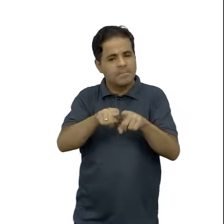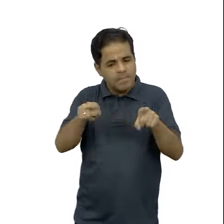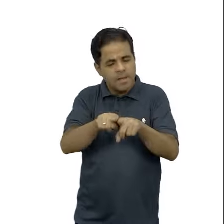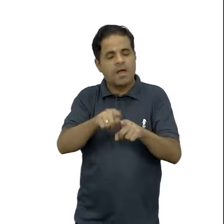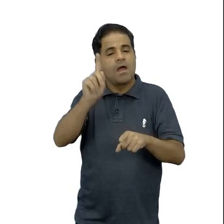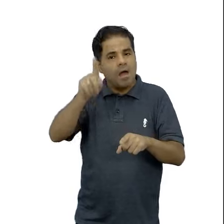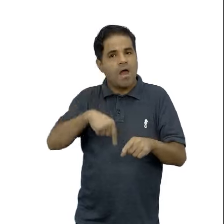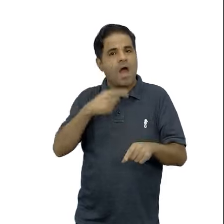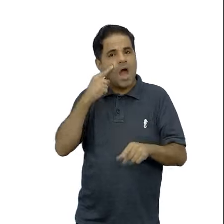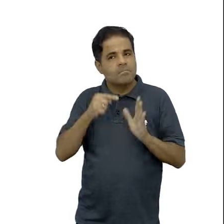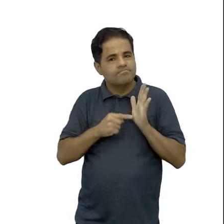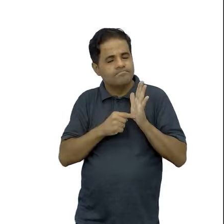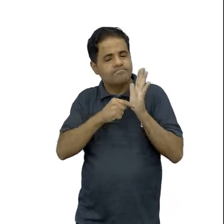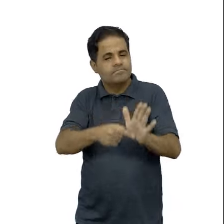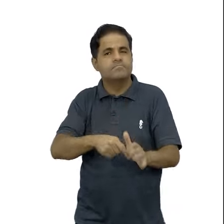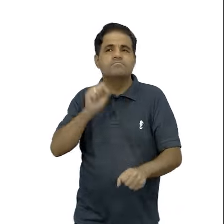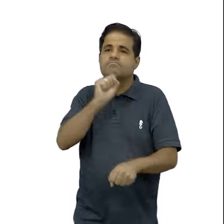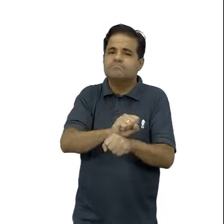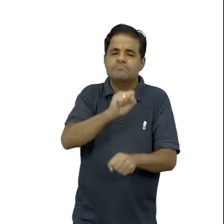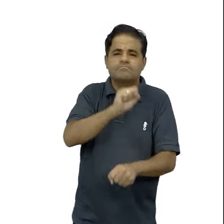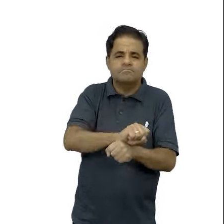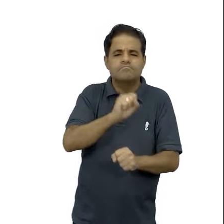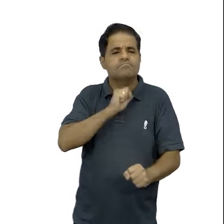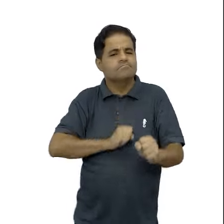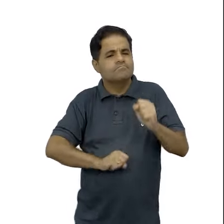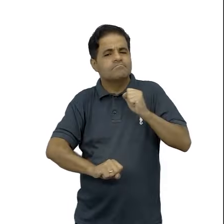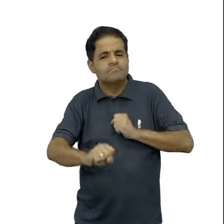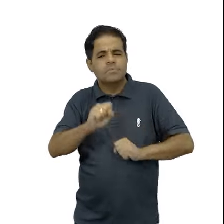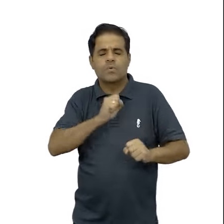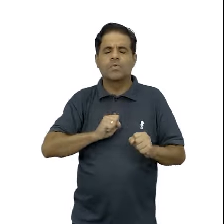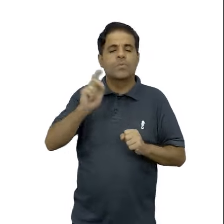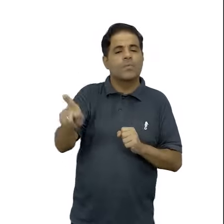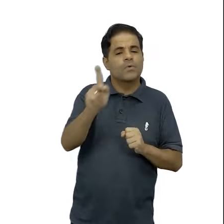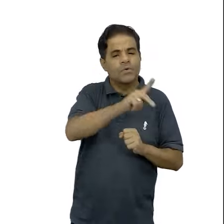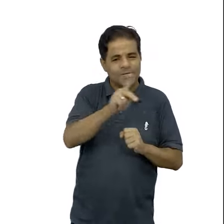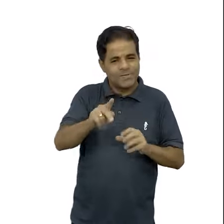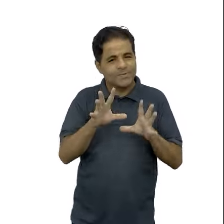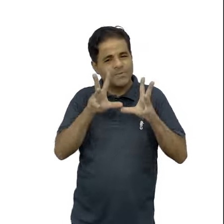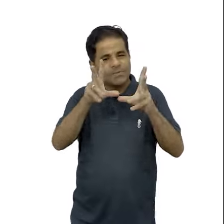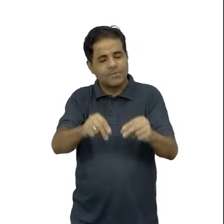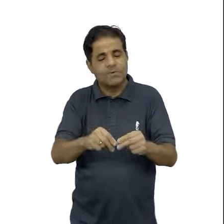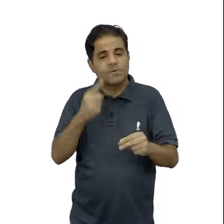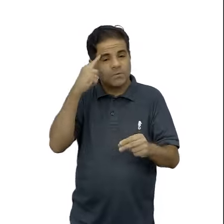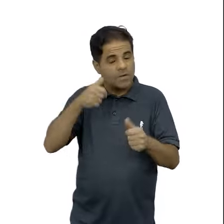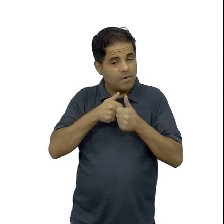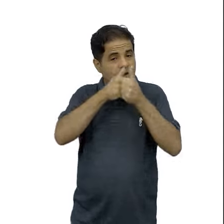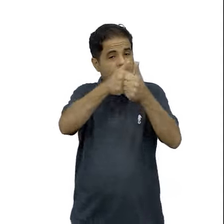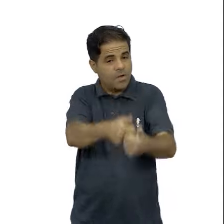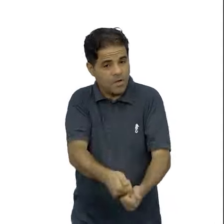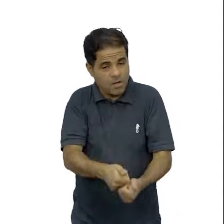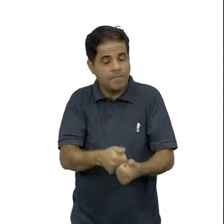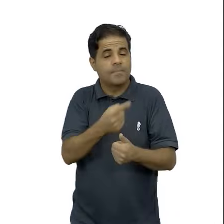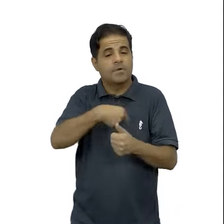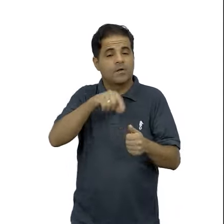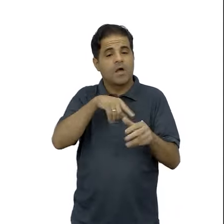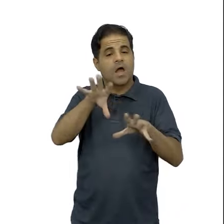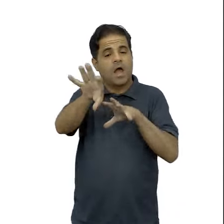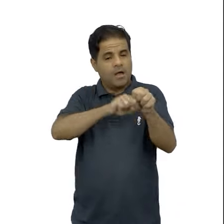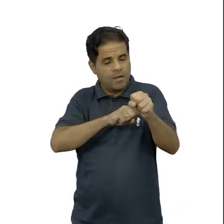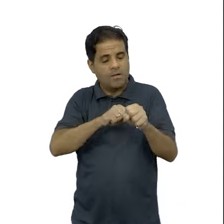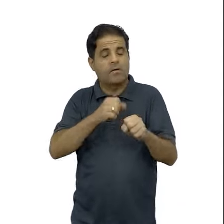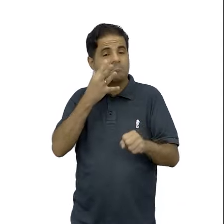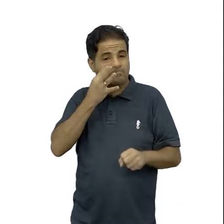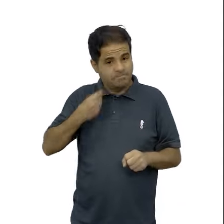também aguçar as expectativas de vocês, professores, para nos acompanhar durante as formações. A